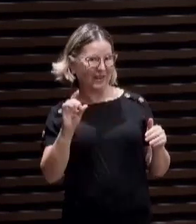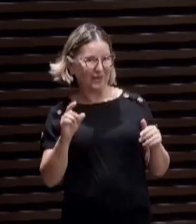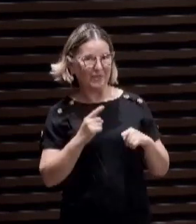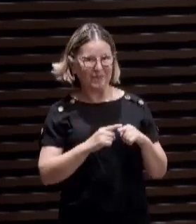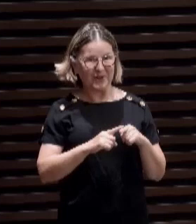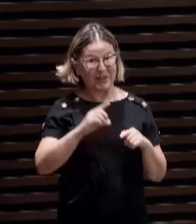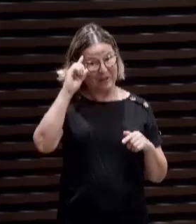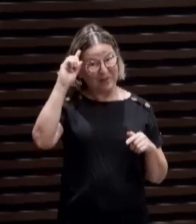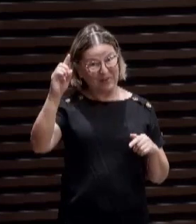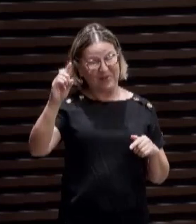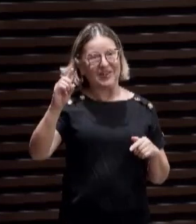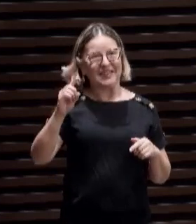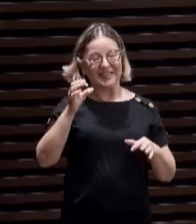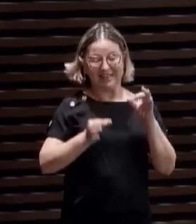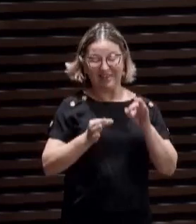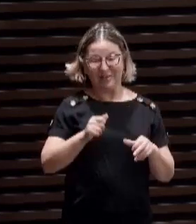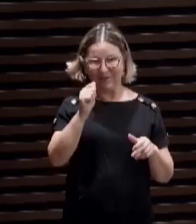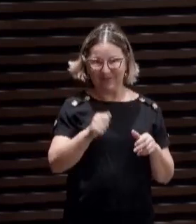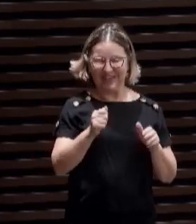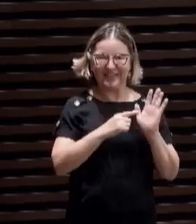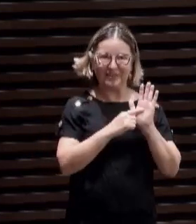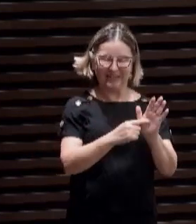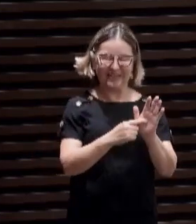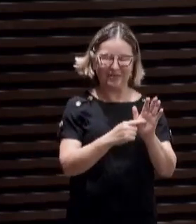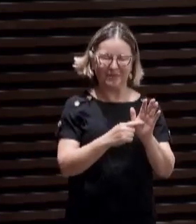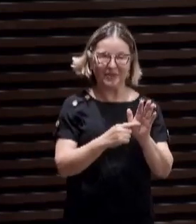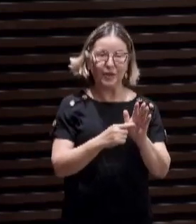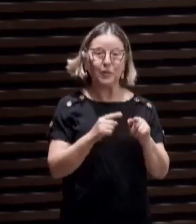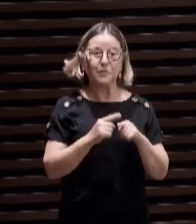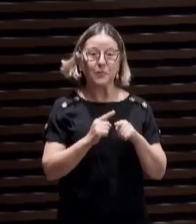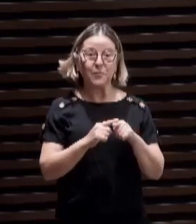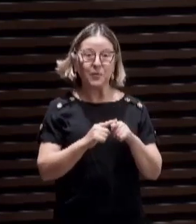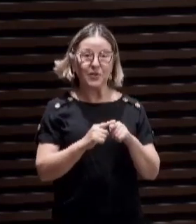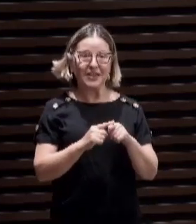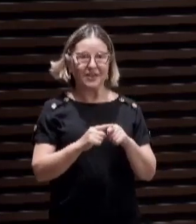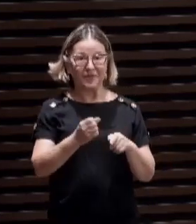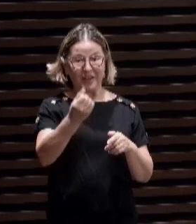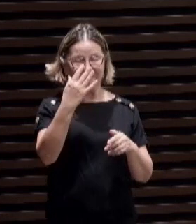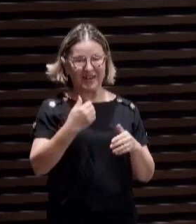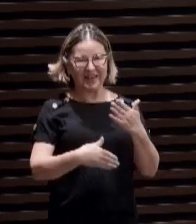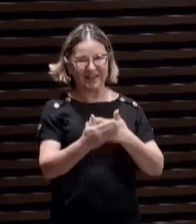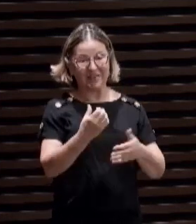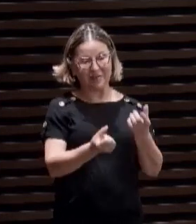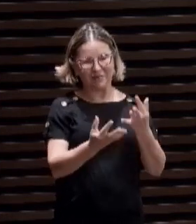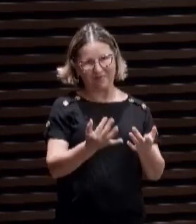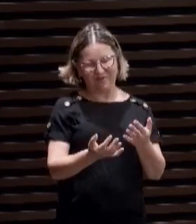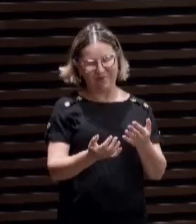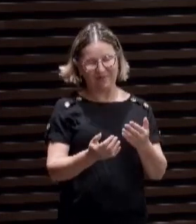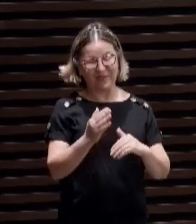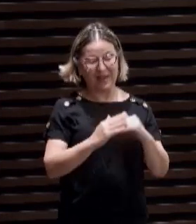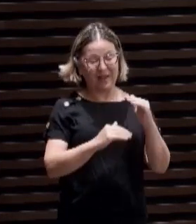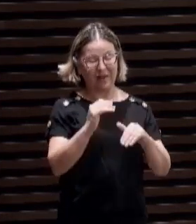demonstrará, porque está sendo revelada pelo fogo, e qual seja a obra de cada um,